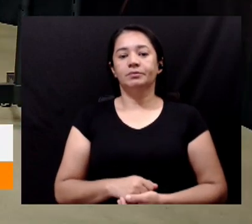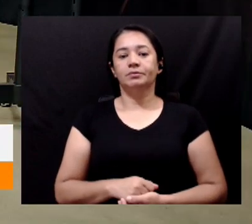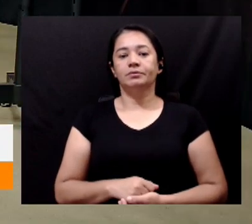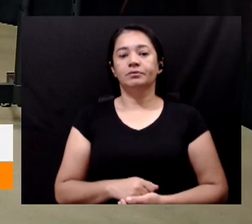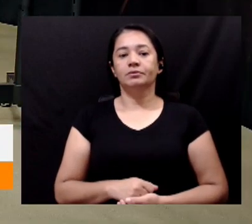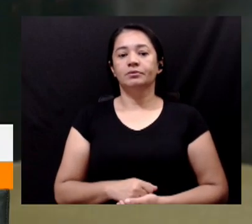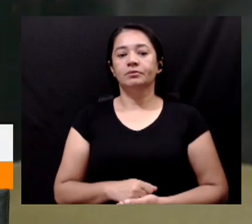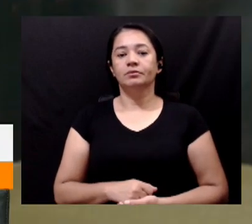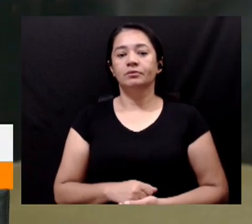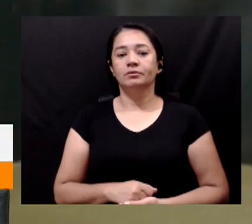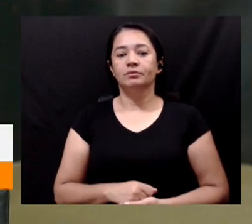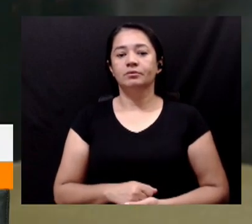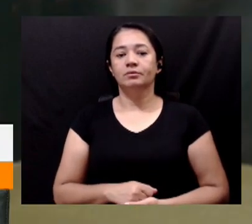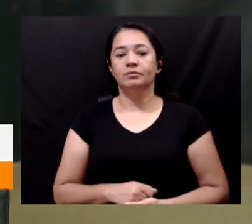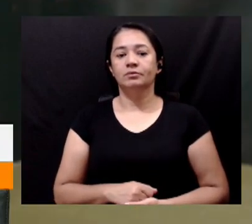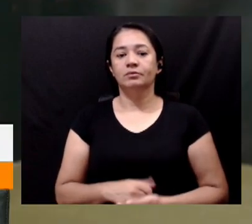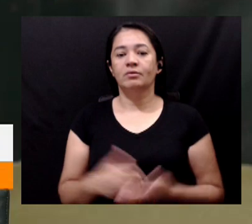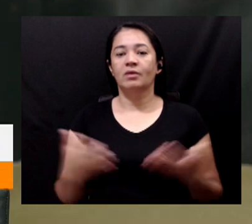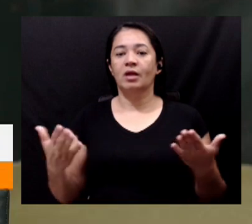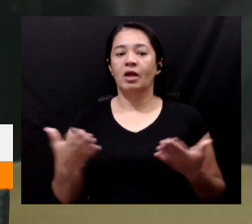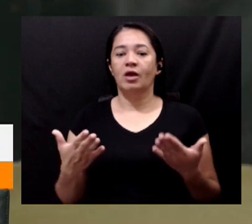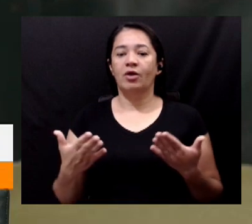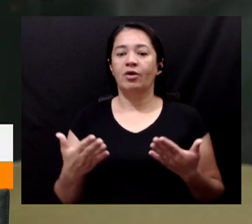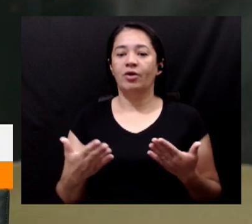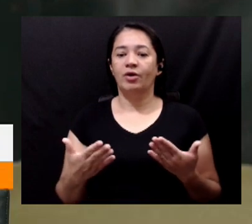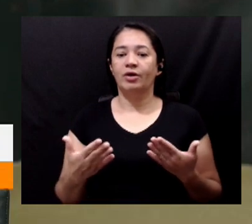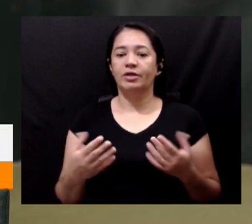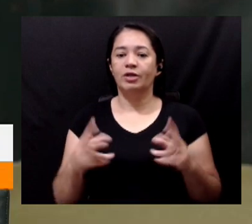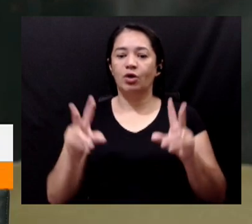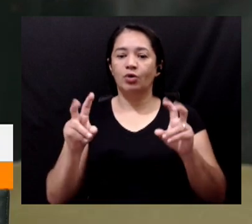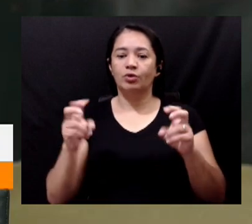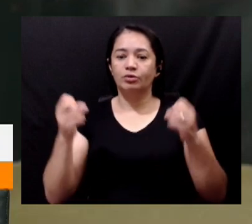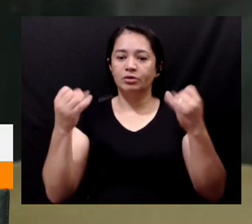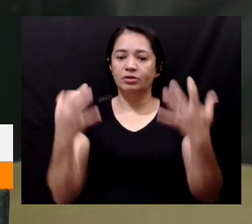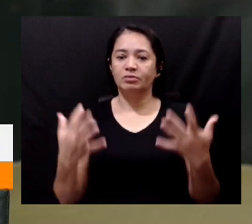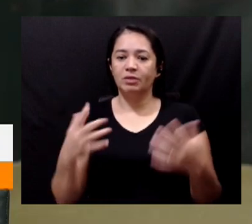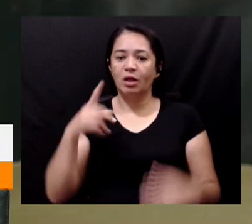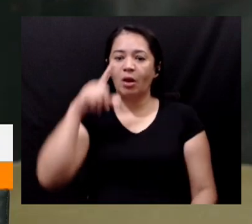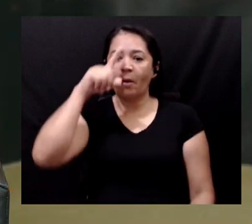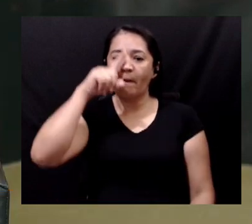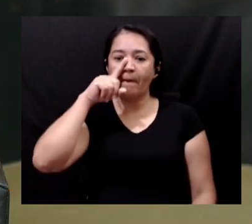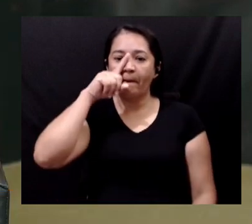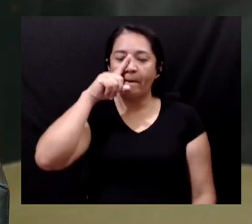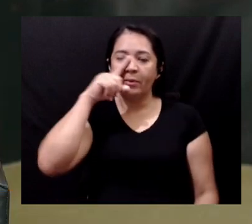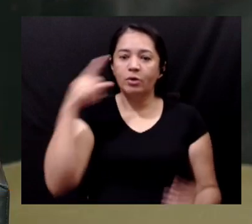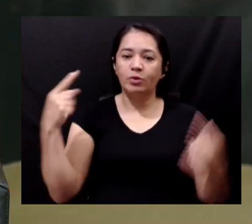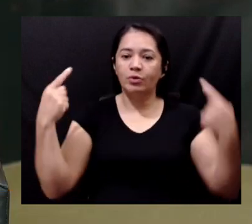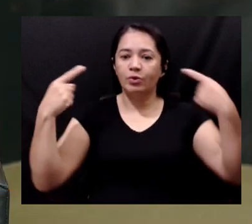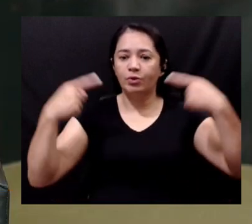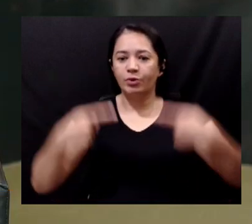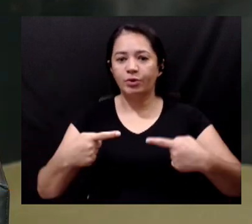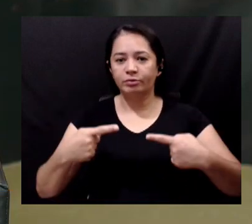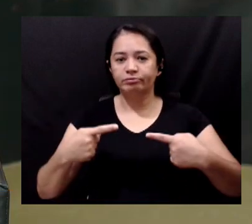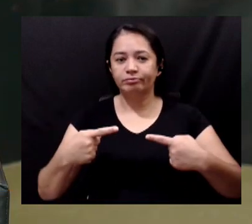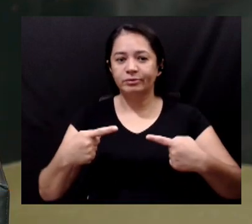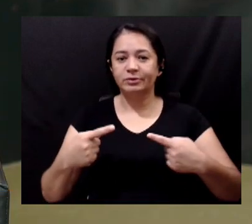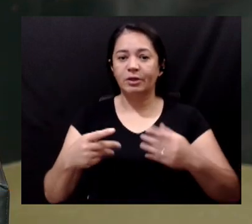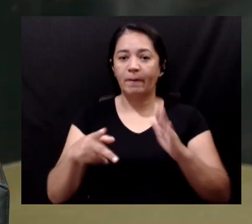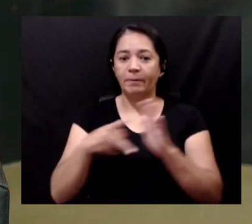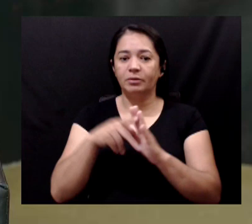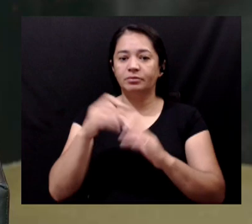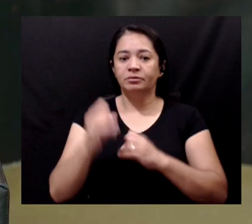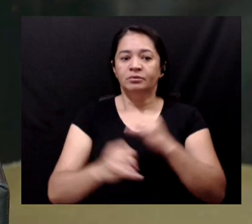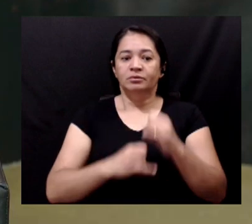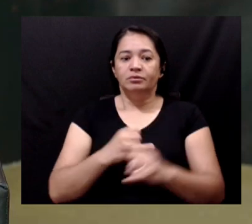as 9 da manhã, nós estamos aqui falando sobre os perigos, né, dos desafios virais da internet. Pode mandar,